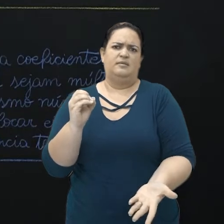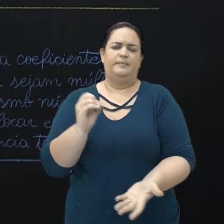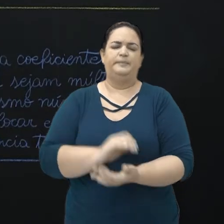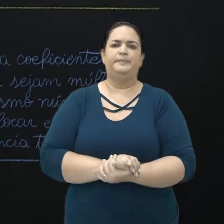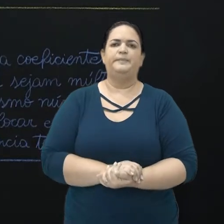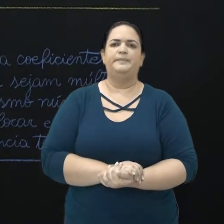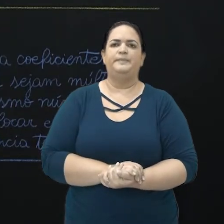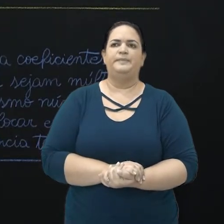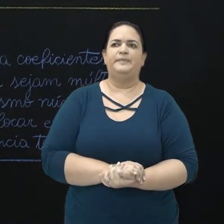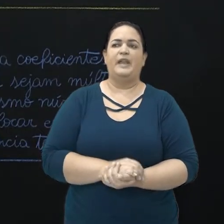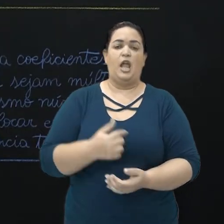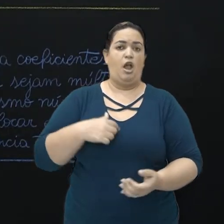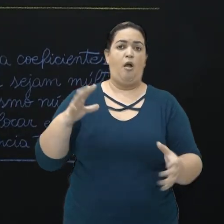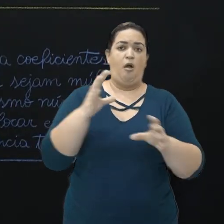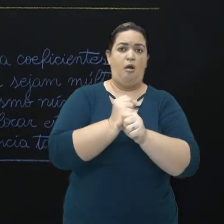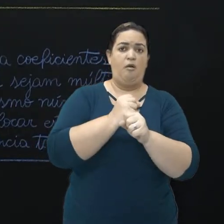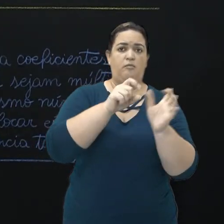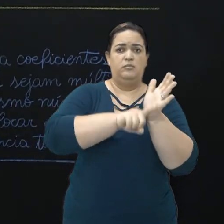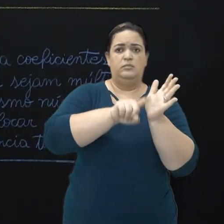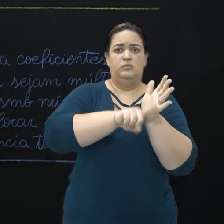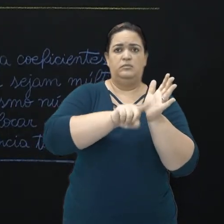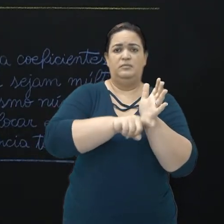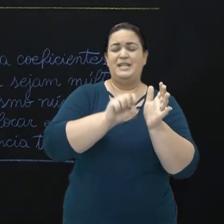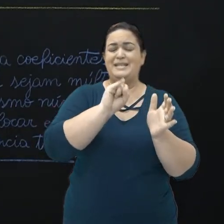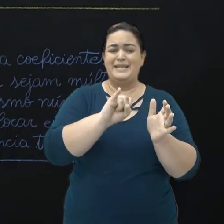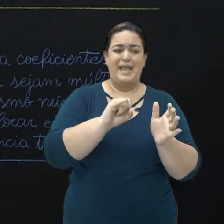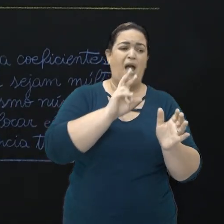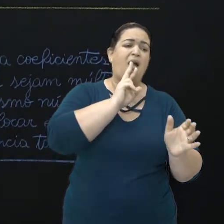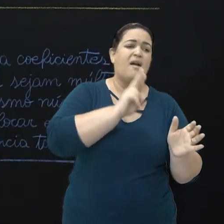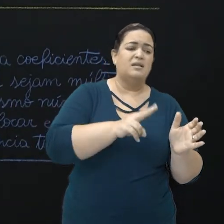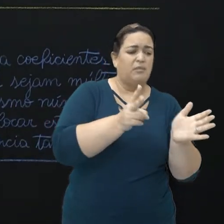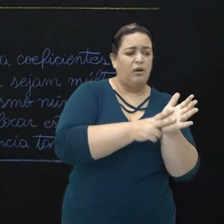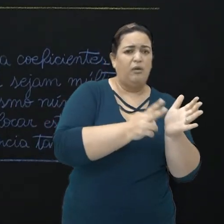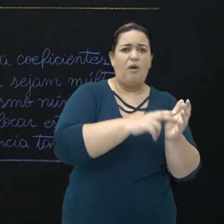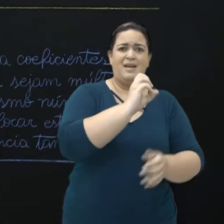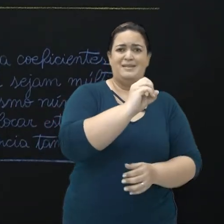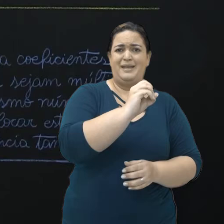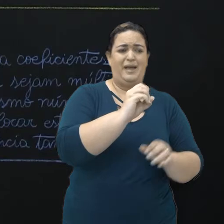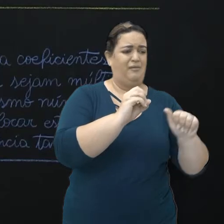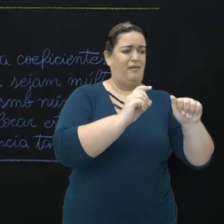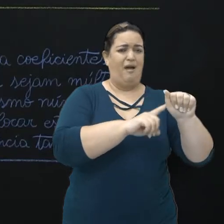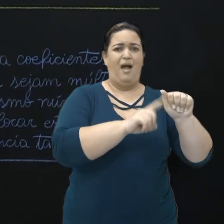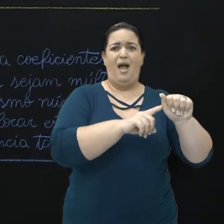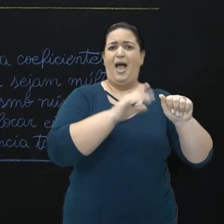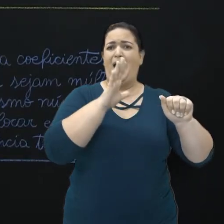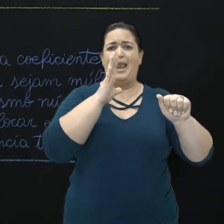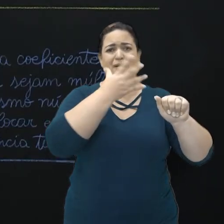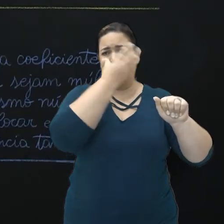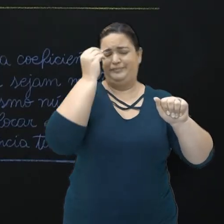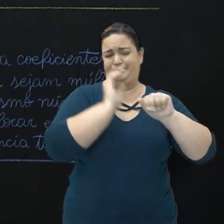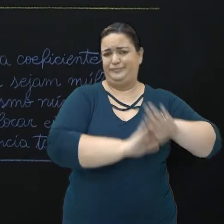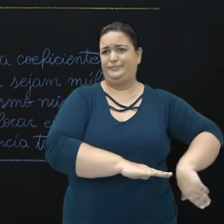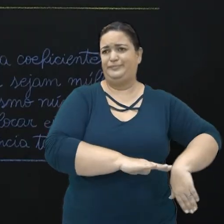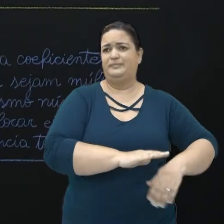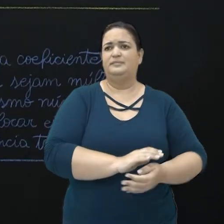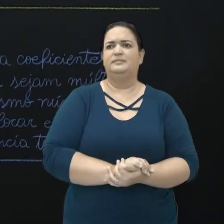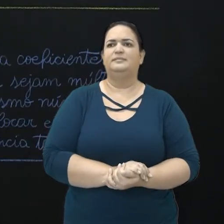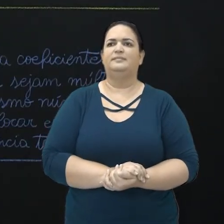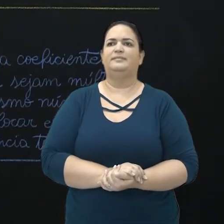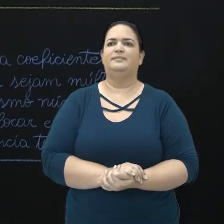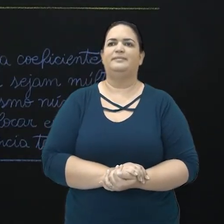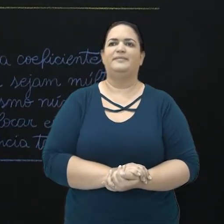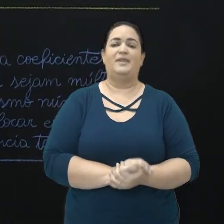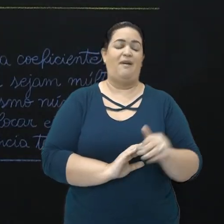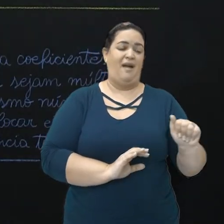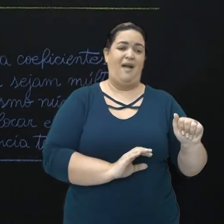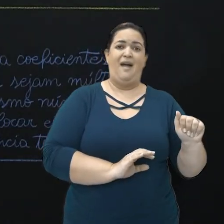seu valor é igual a 0, esquece a letra. Então, de novo, ó, 2 menos 2 é 0. Então, a letra